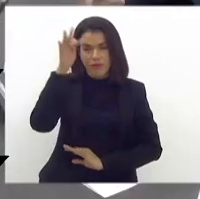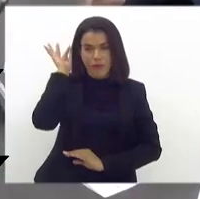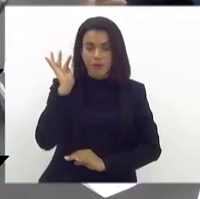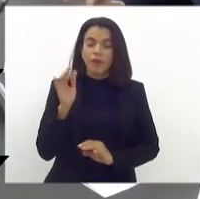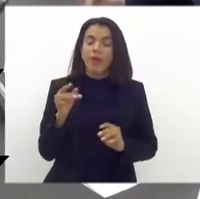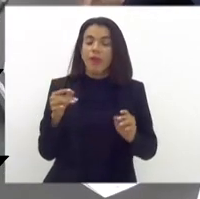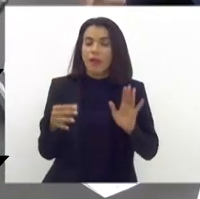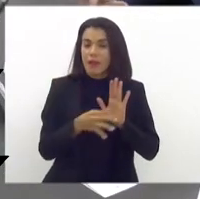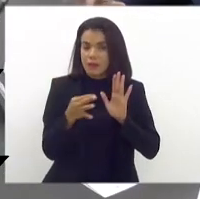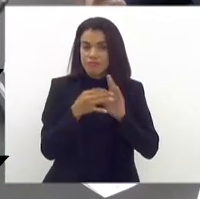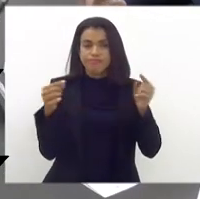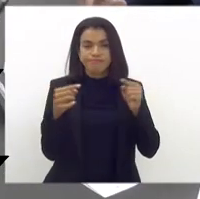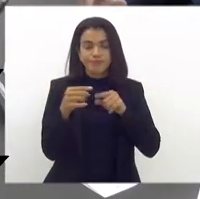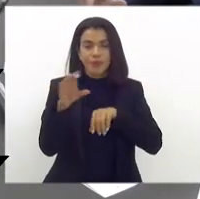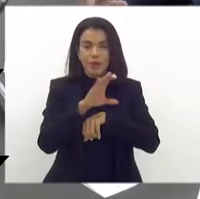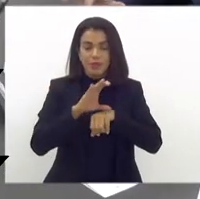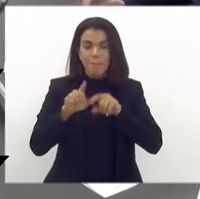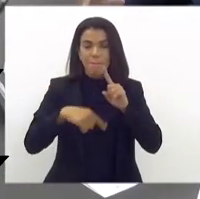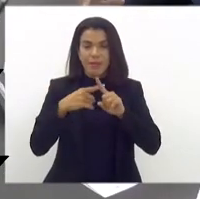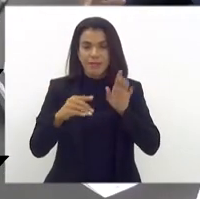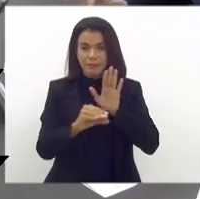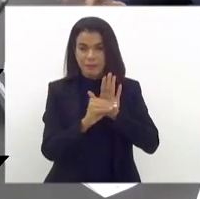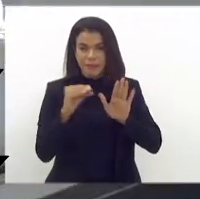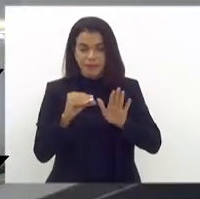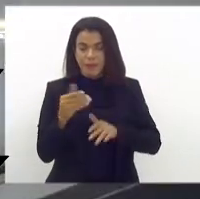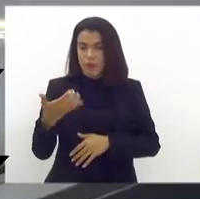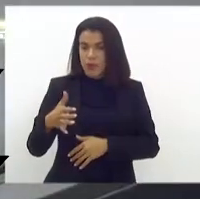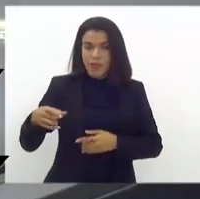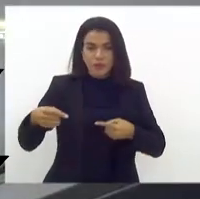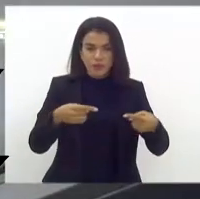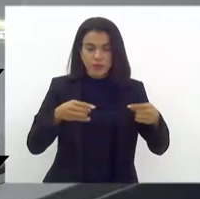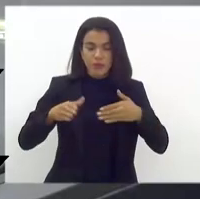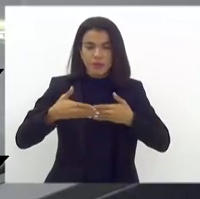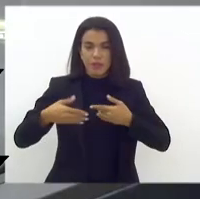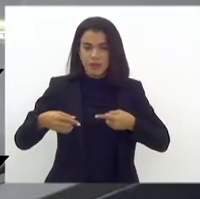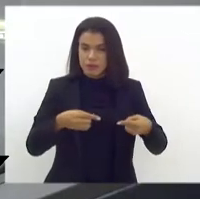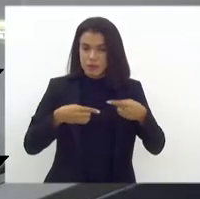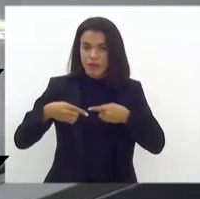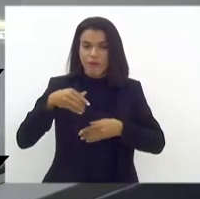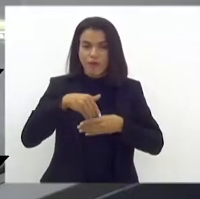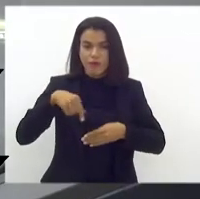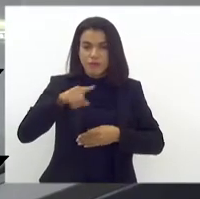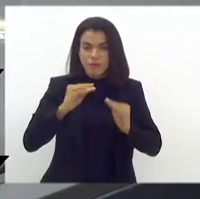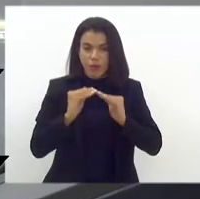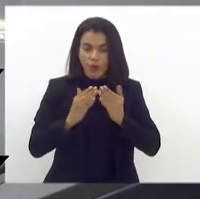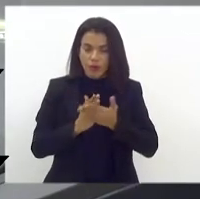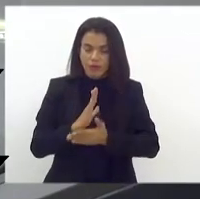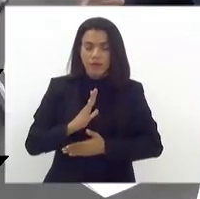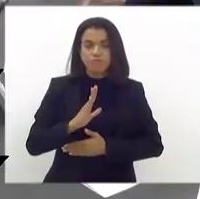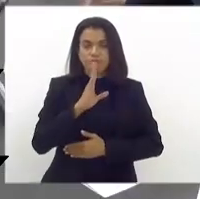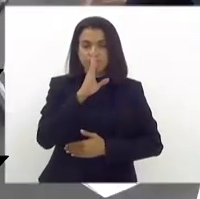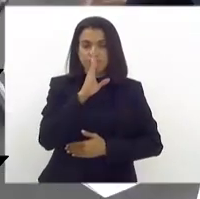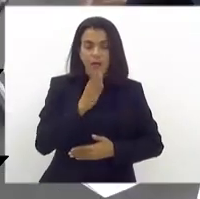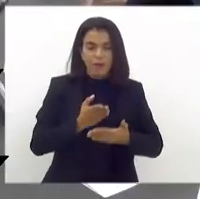pela constitucionalidade com emenda. Em discussão. Não havendo quem queira discutir, encerrada a discussão. Em votação, senhores que aprovam, permaneçam